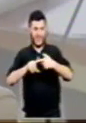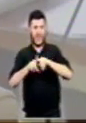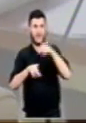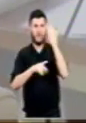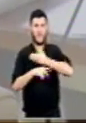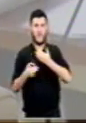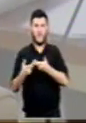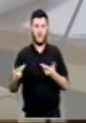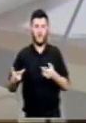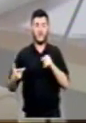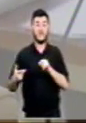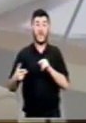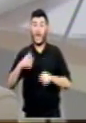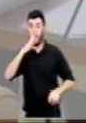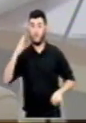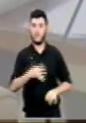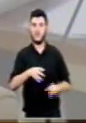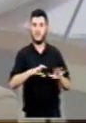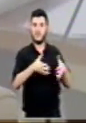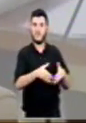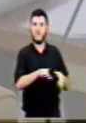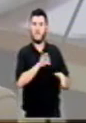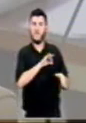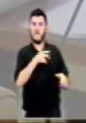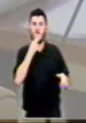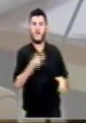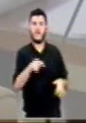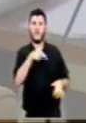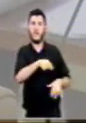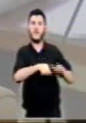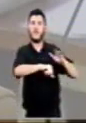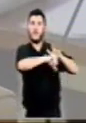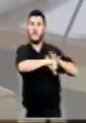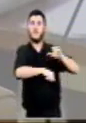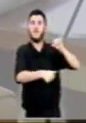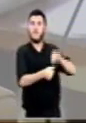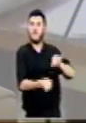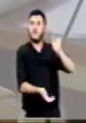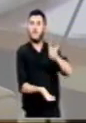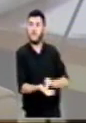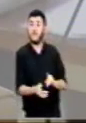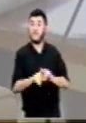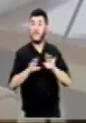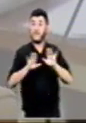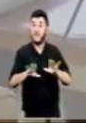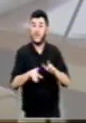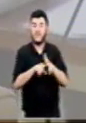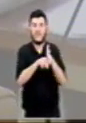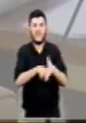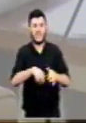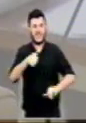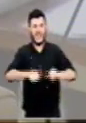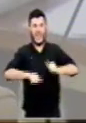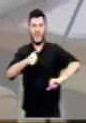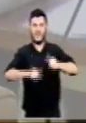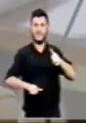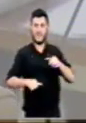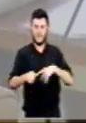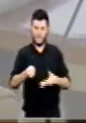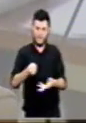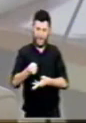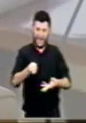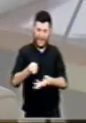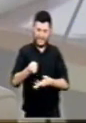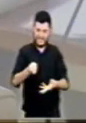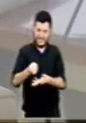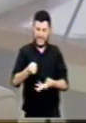tidos como supostamente delituosos. Essa análise, saliento, não toma por base exclusivamente